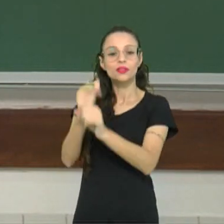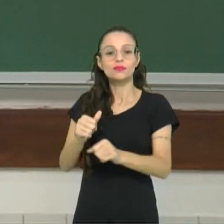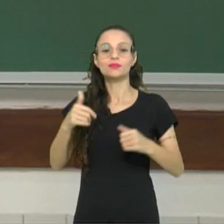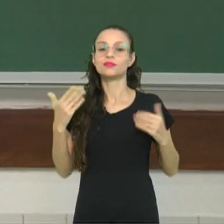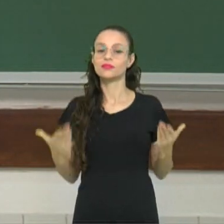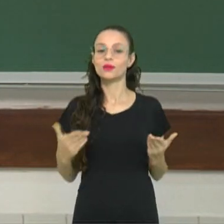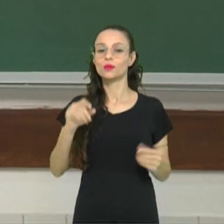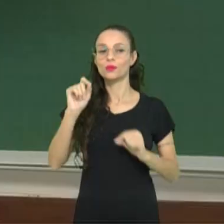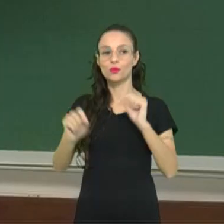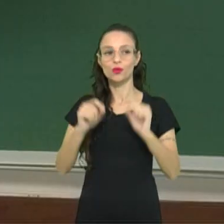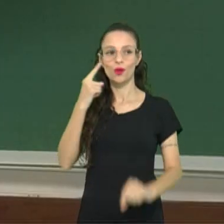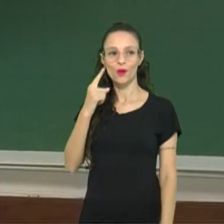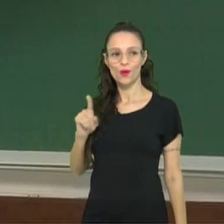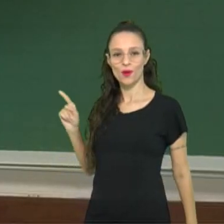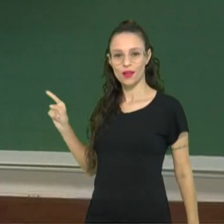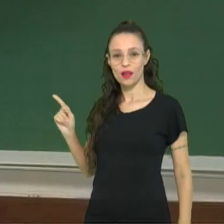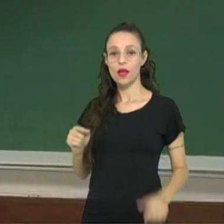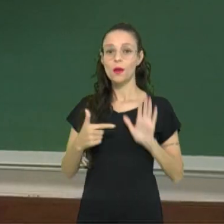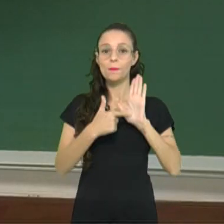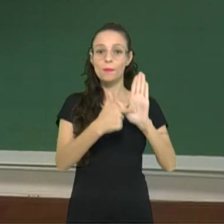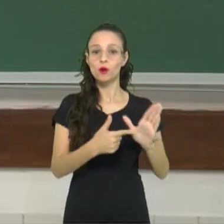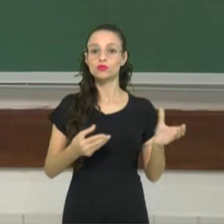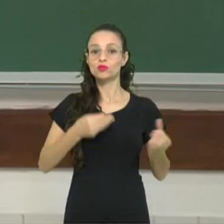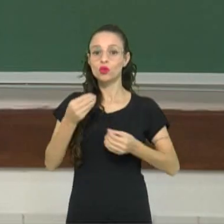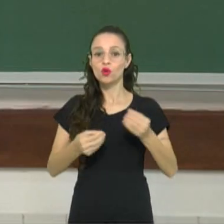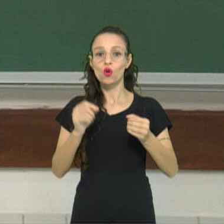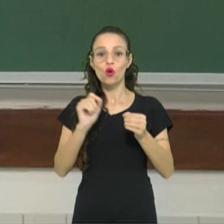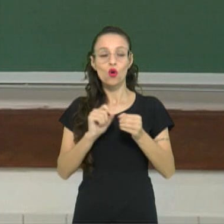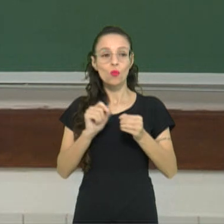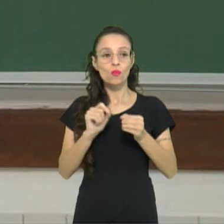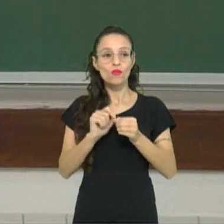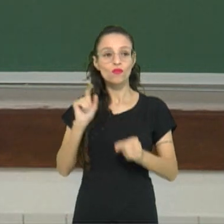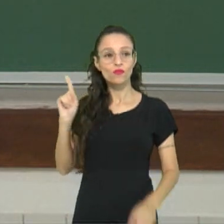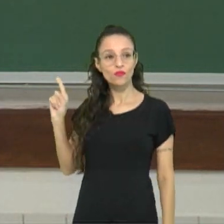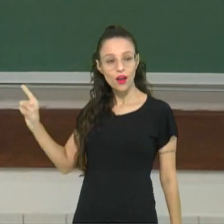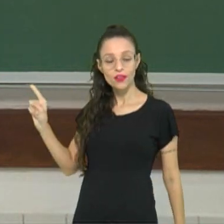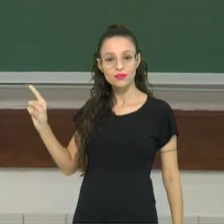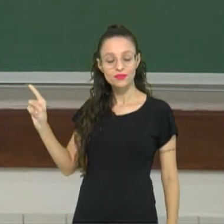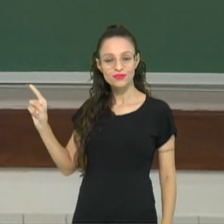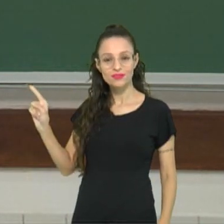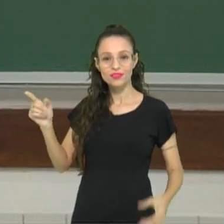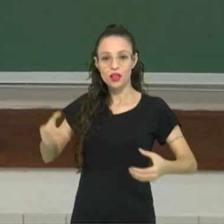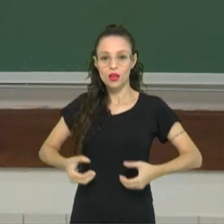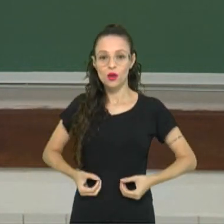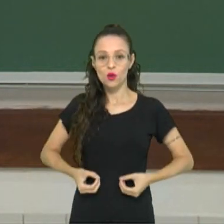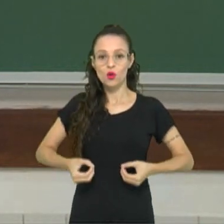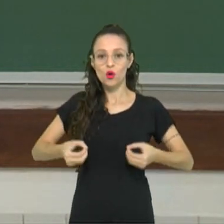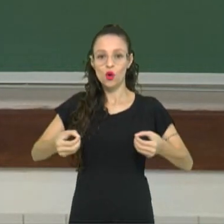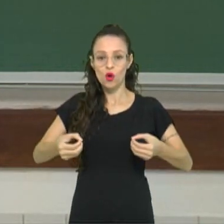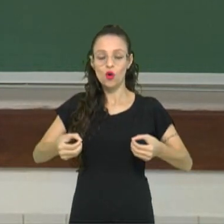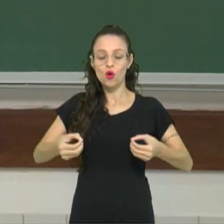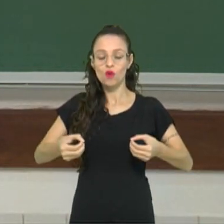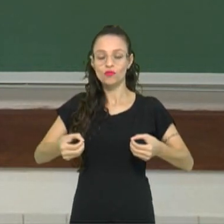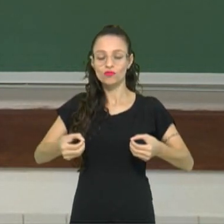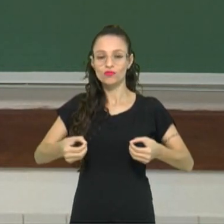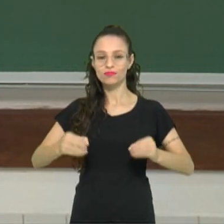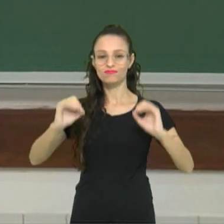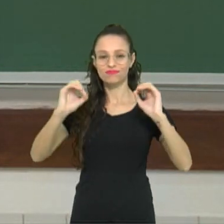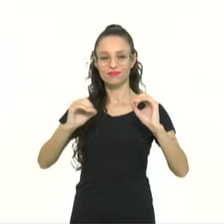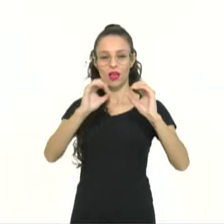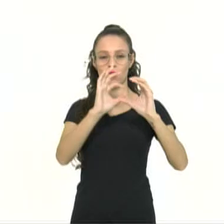temos aqui tem um gifzinho mostrando, né, a formação do endométrio, né, a ovulação, a